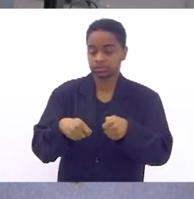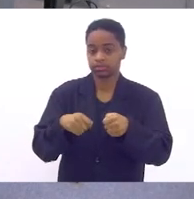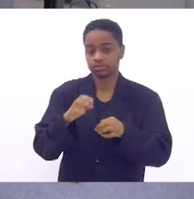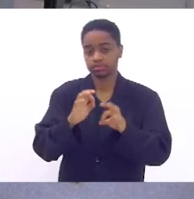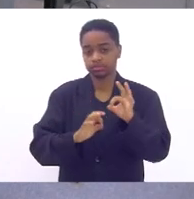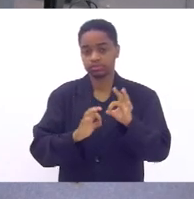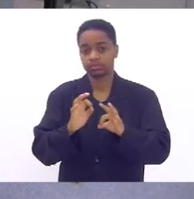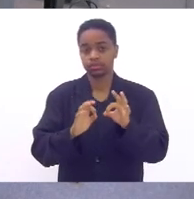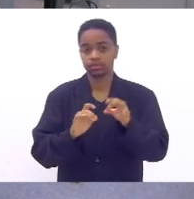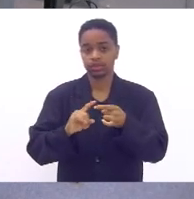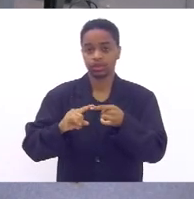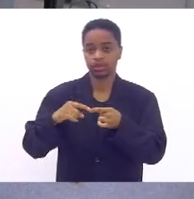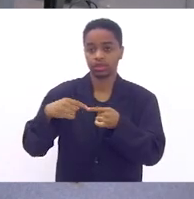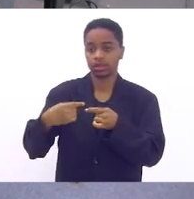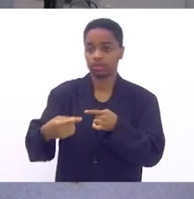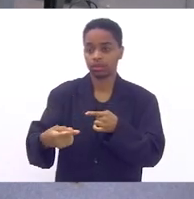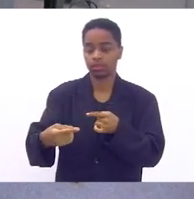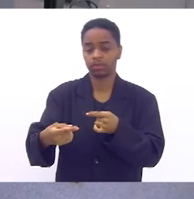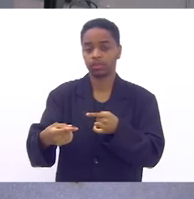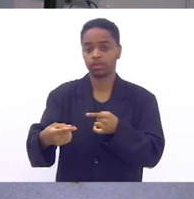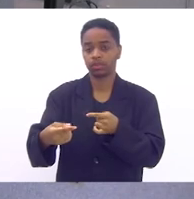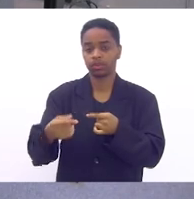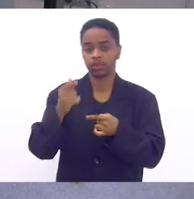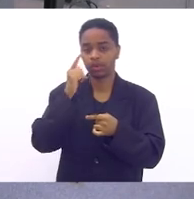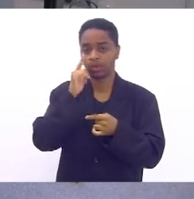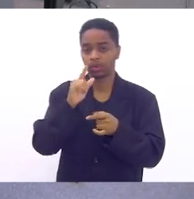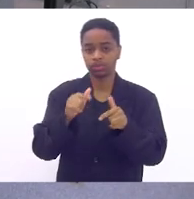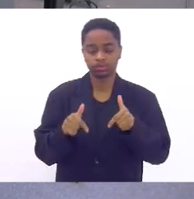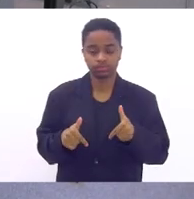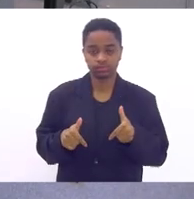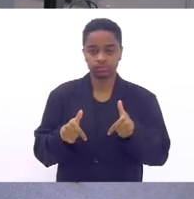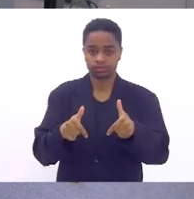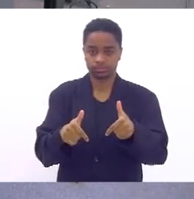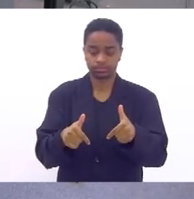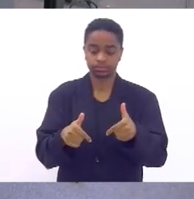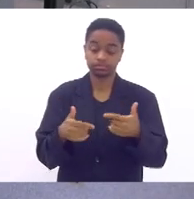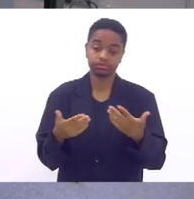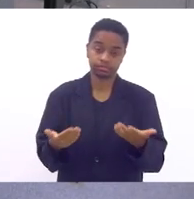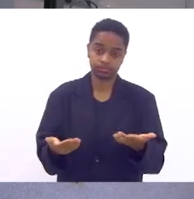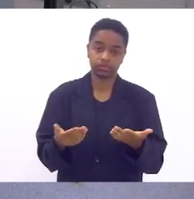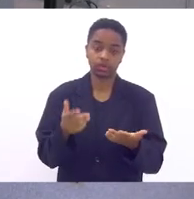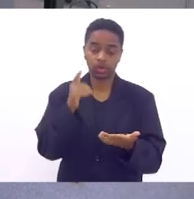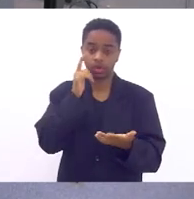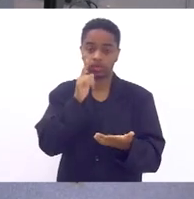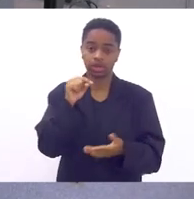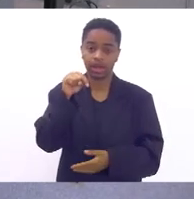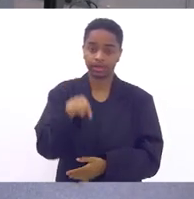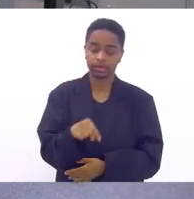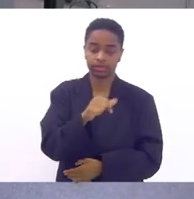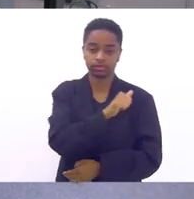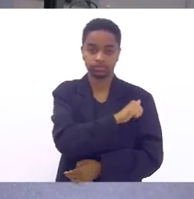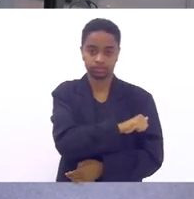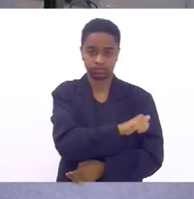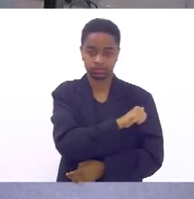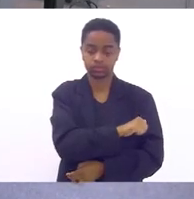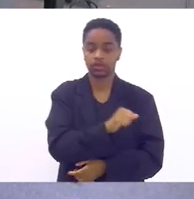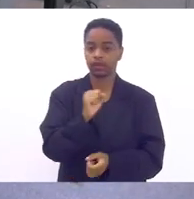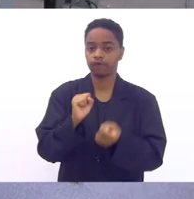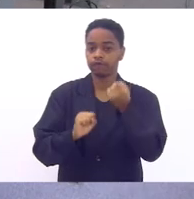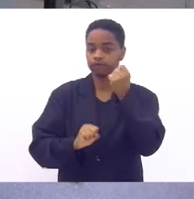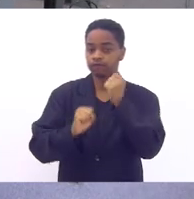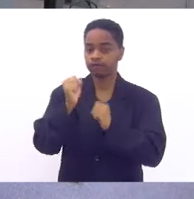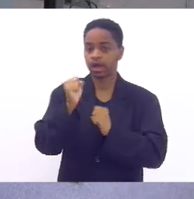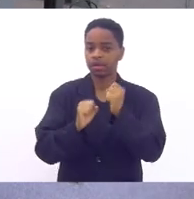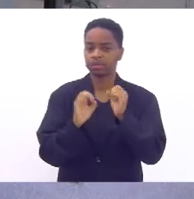para tornar a planta eh eh eh operacional no seu limite Então vai ativar no Rio de Janeiro é uma indústria